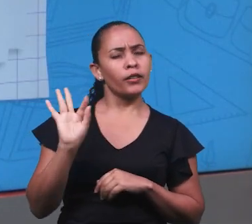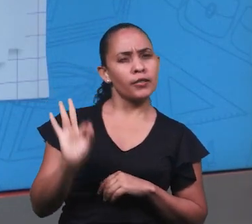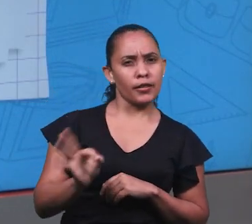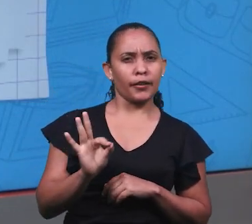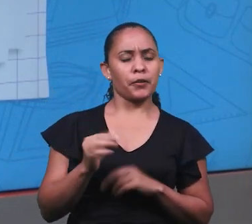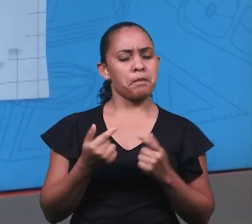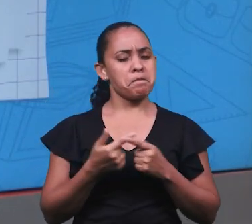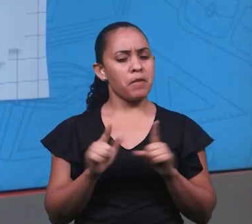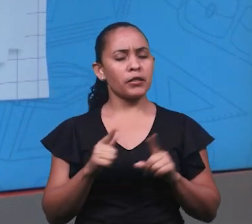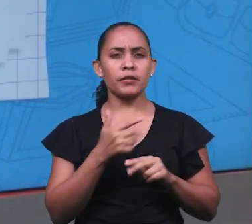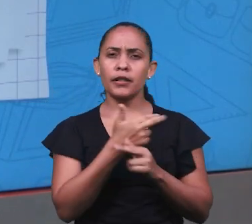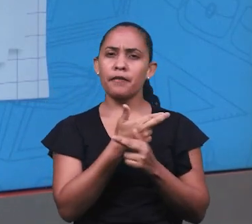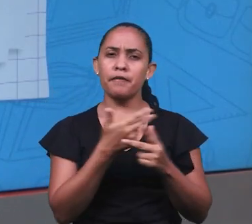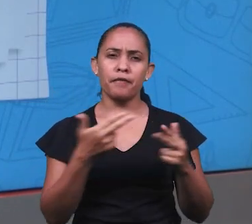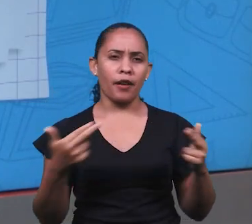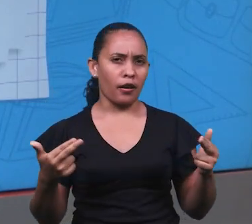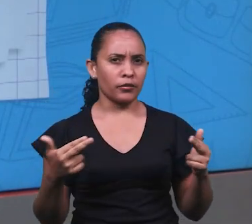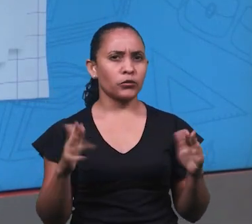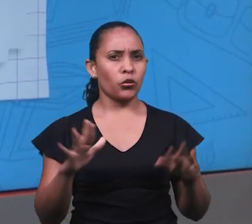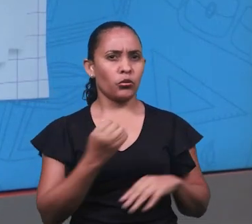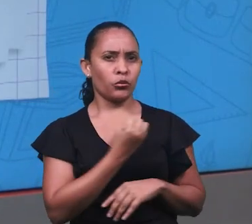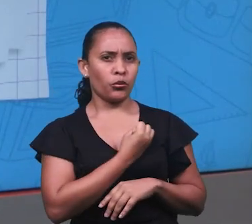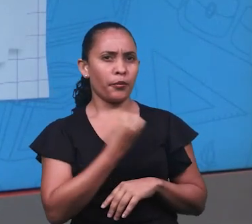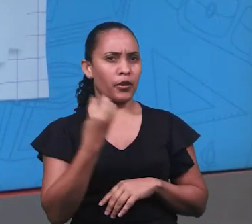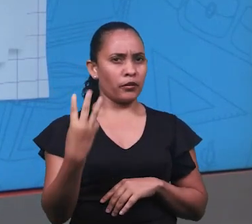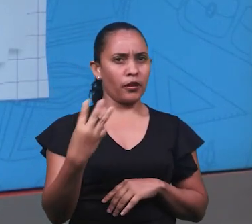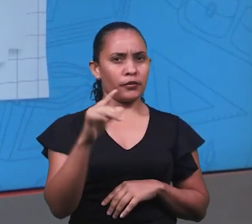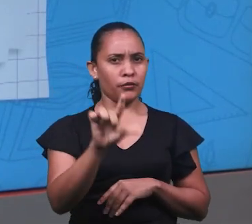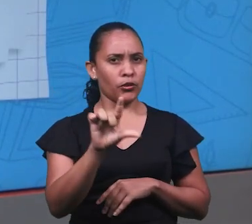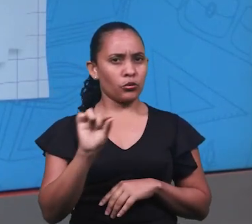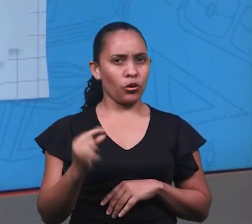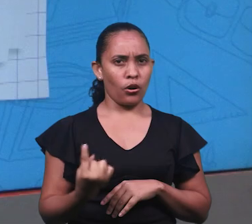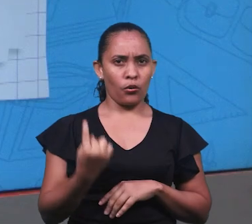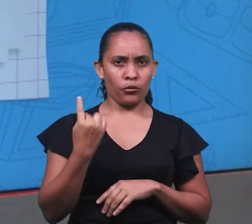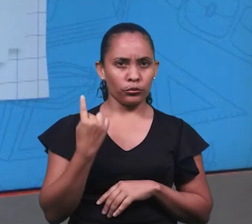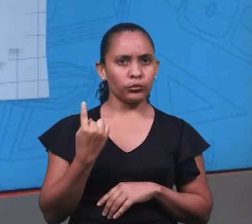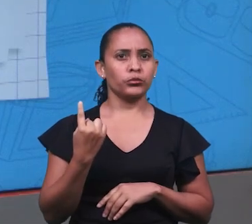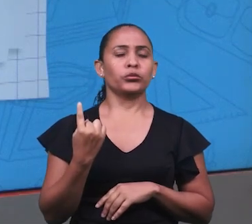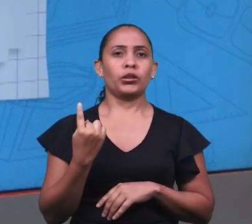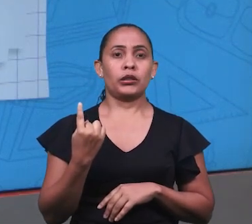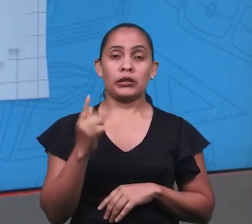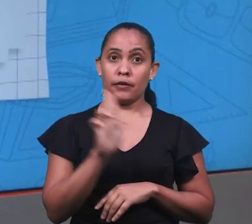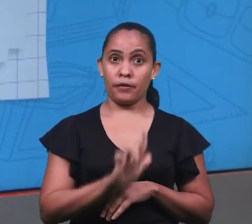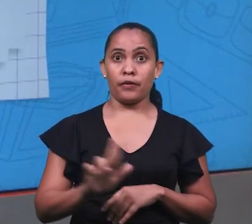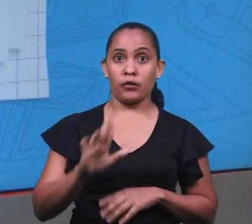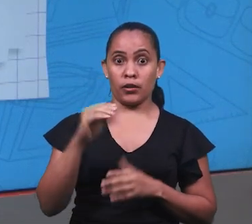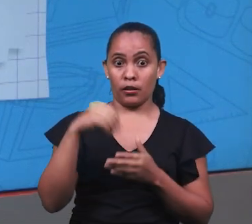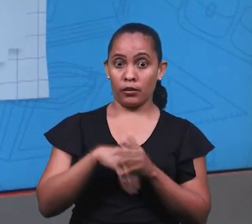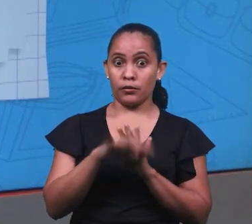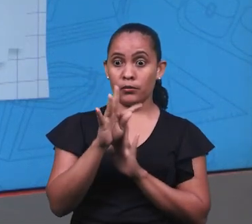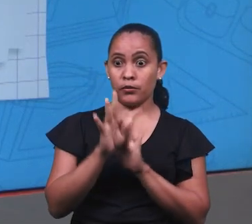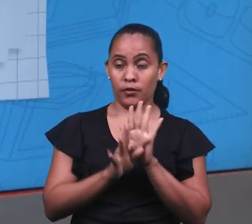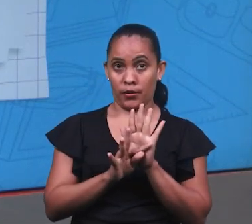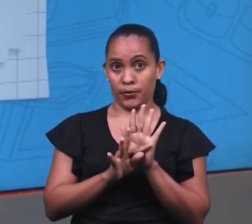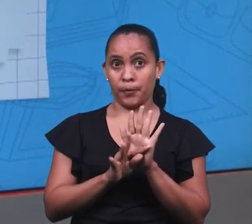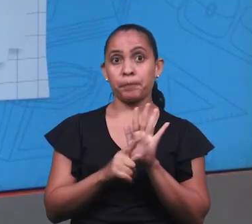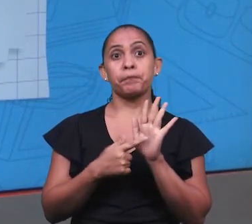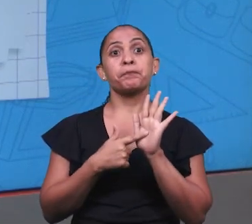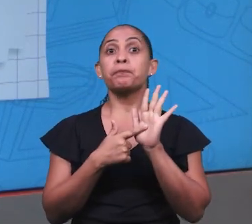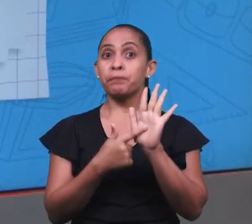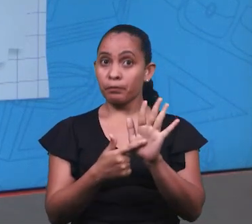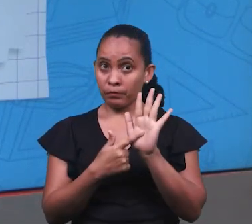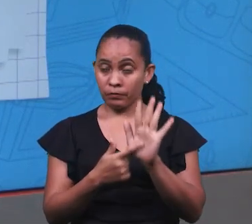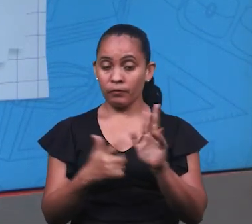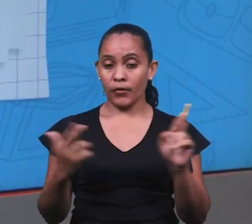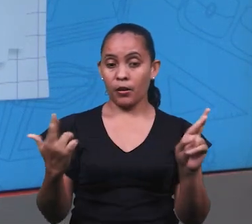tenho vários repertórios. Agora, na 3, você vai escolher exatamente o que você vai usar no seu texto, presta atenção, e vai estabelecer uma